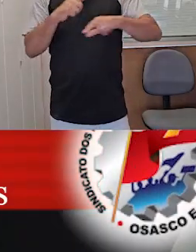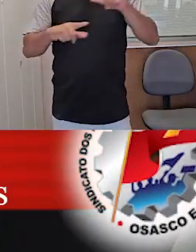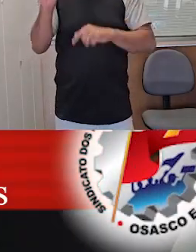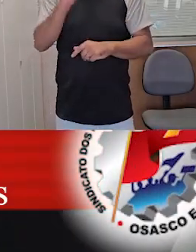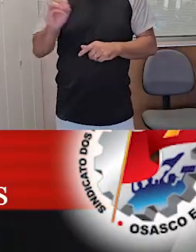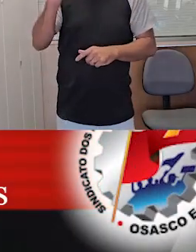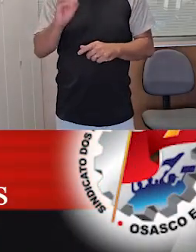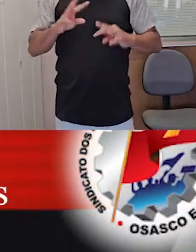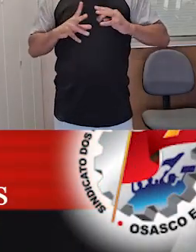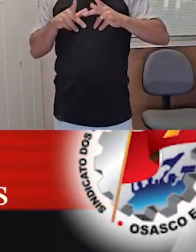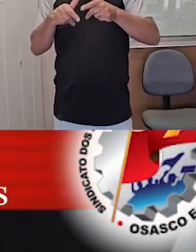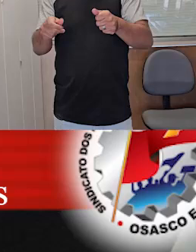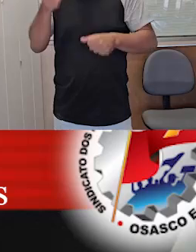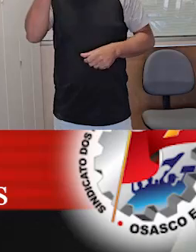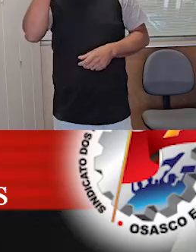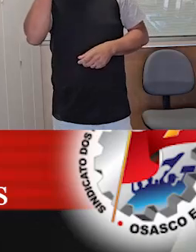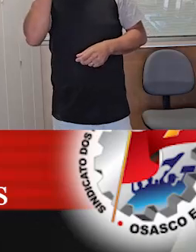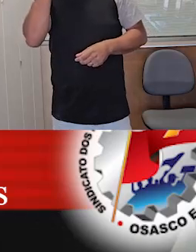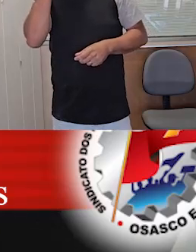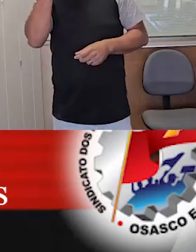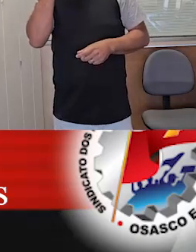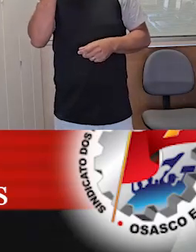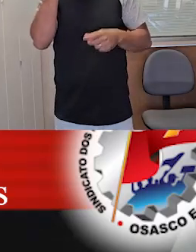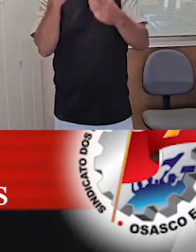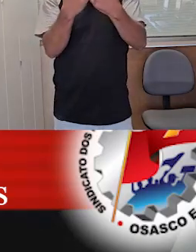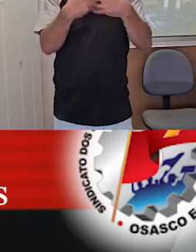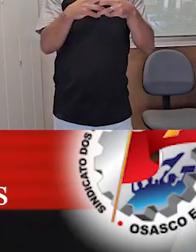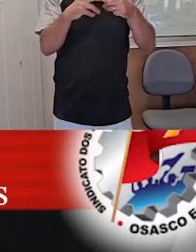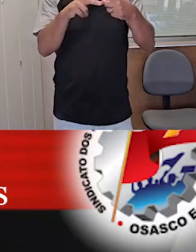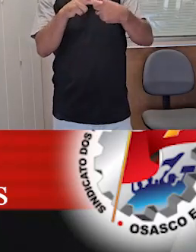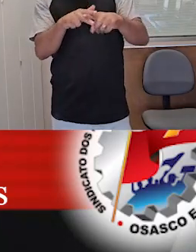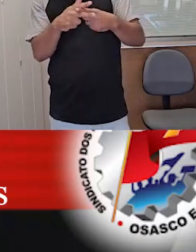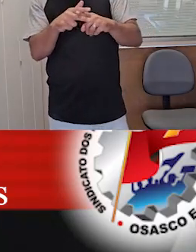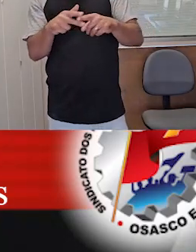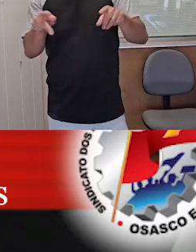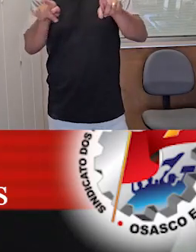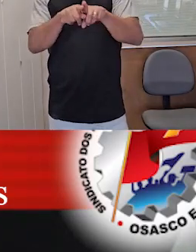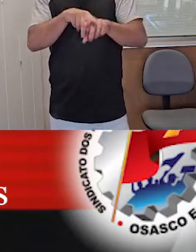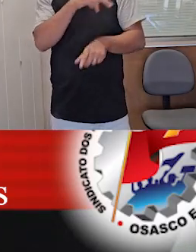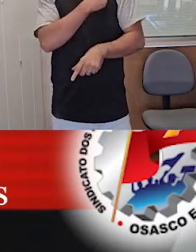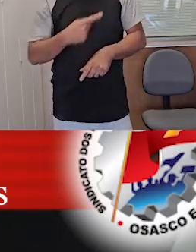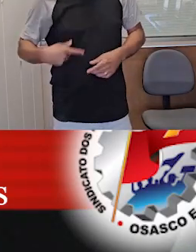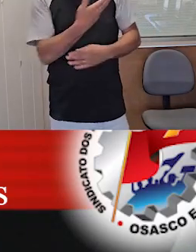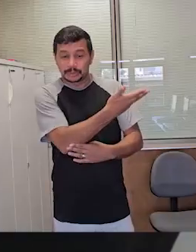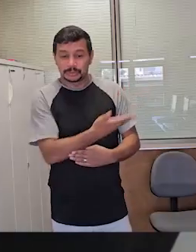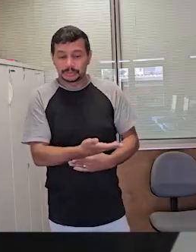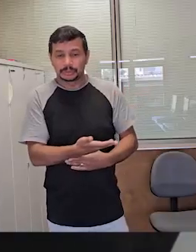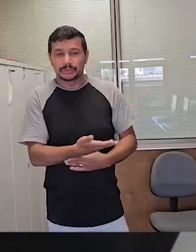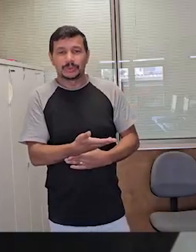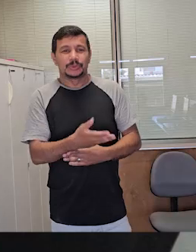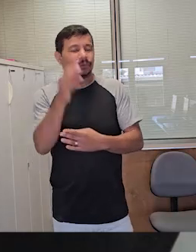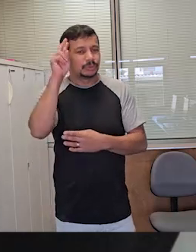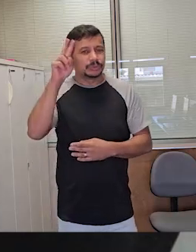de Osasco e todos que vão nos assistir, é claro, com esse grande sindicato que você hoje está presidindo, que tem um histórico muito bonito, um